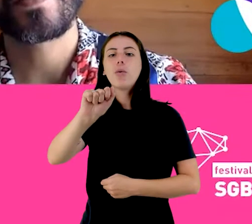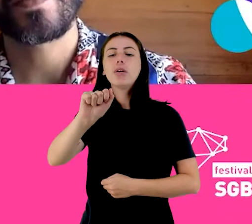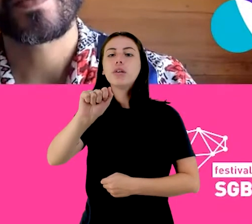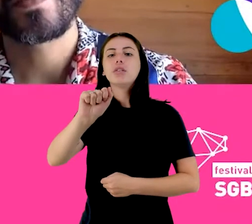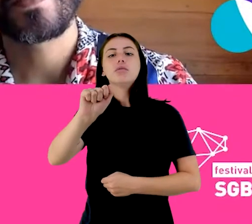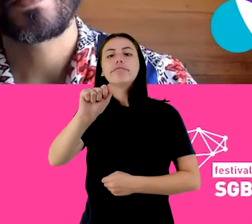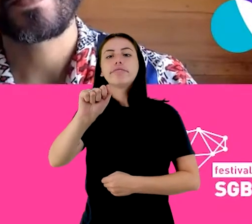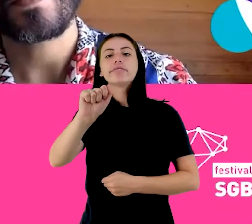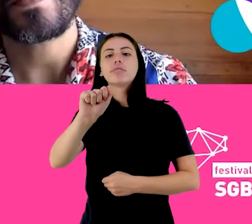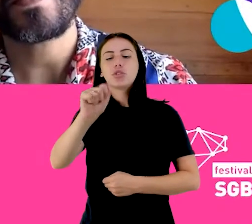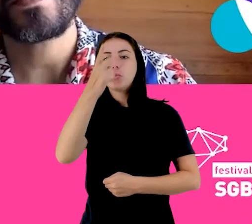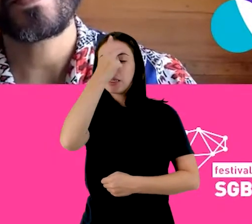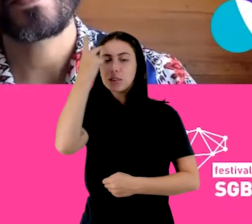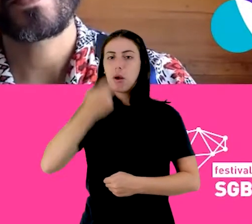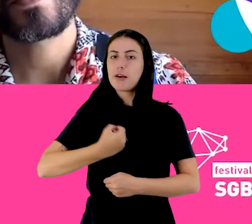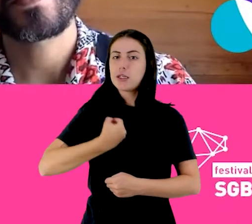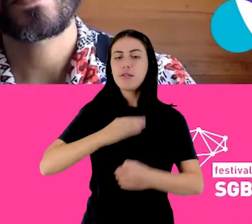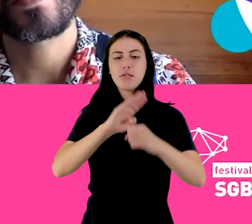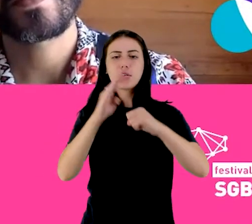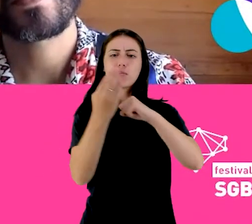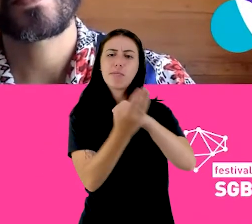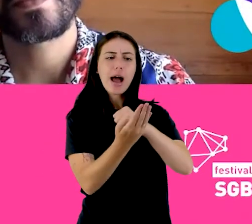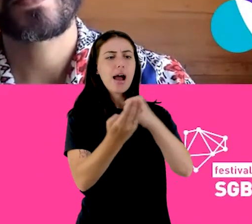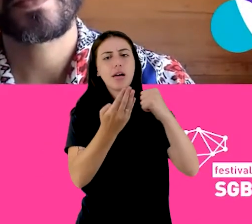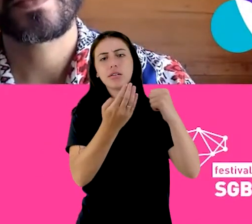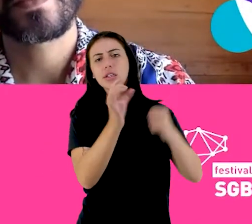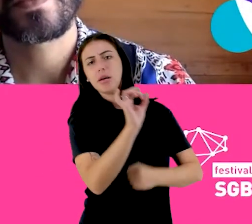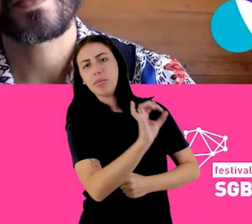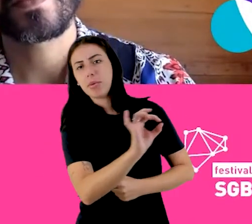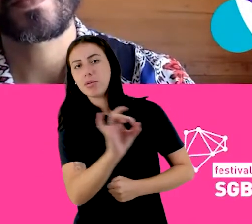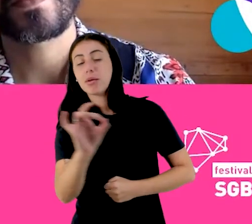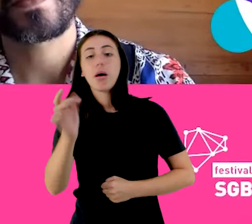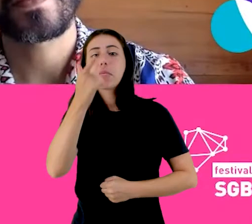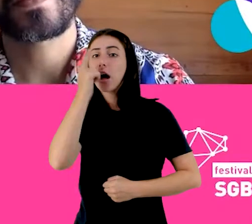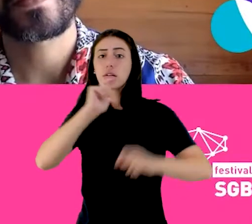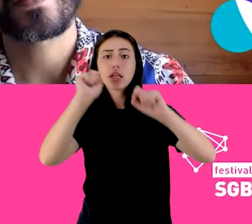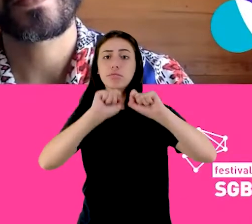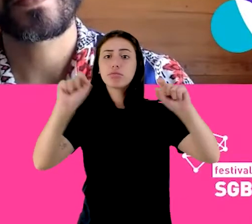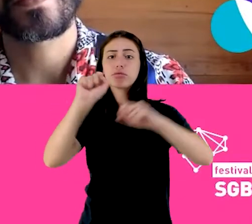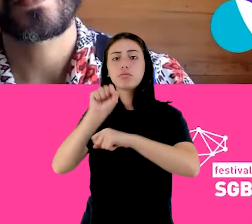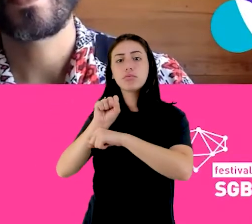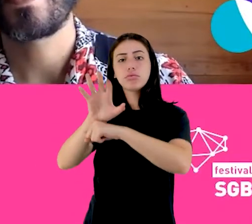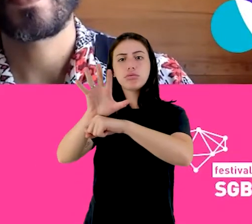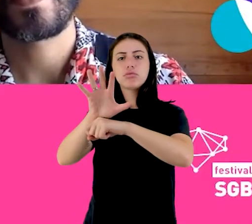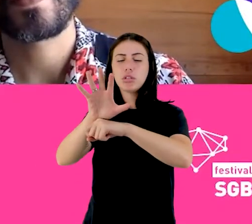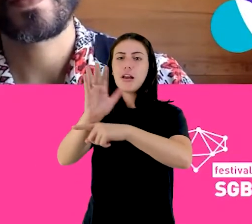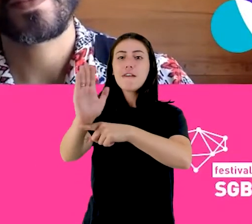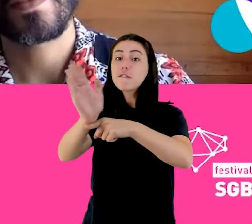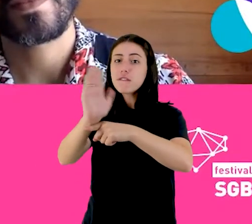de impacto para uma comunidade. Eu rodei em muitas comunidades levando isso, associação de moradores, favela, exibir